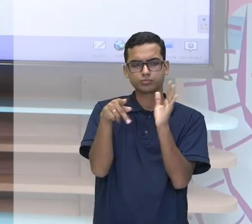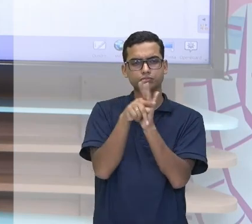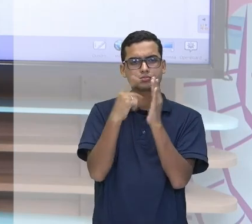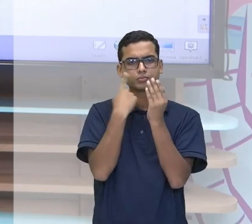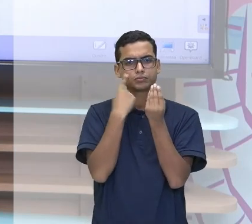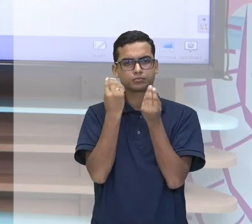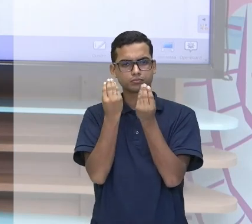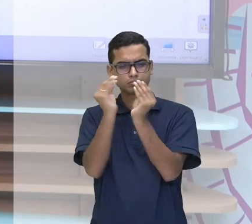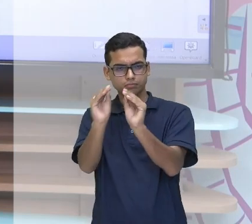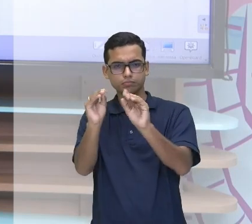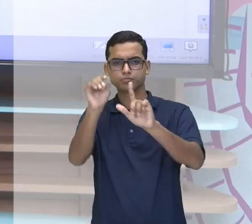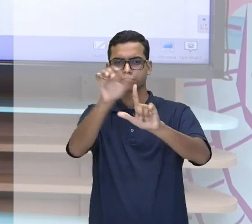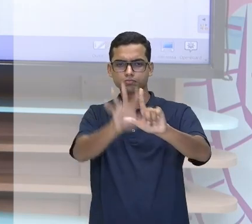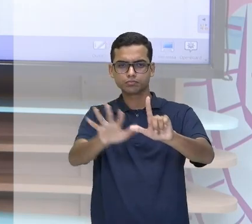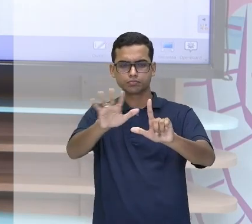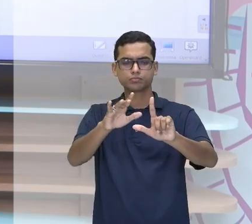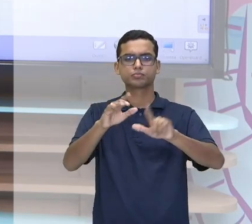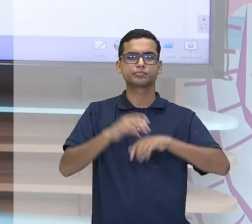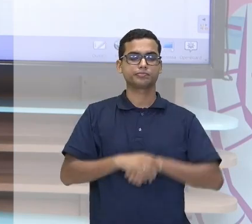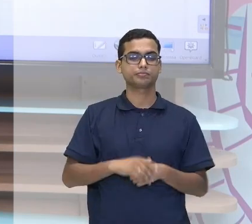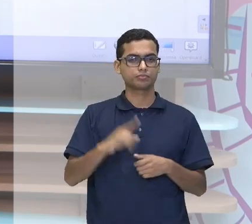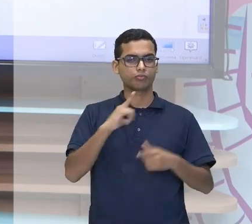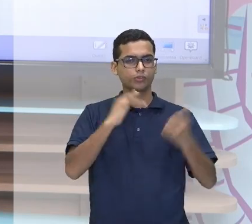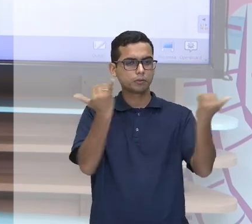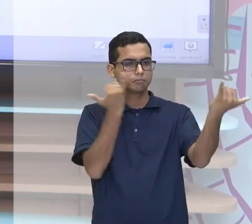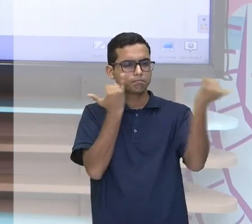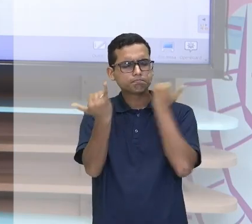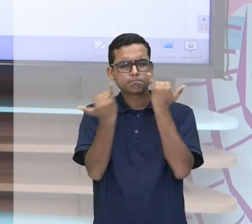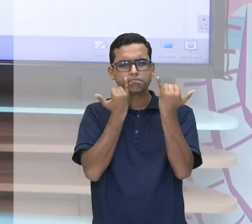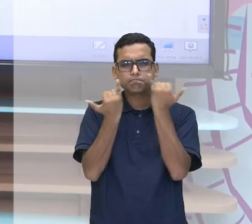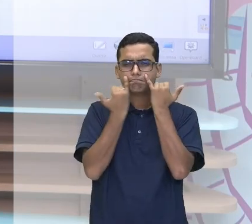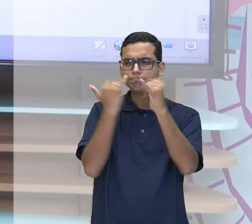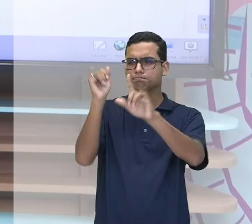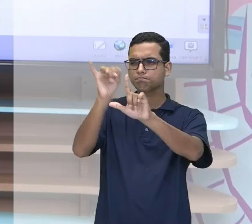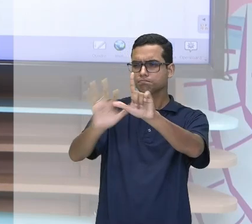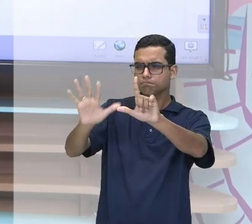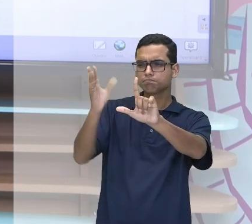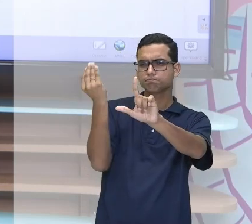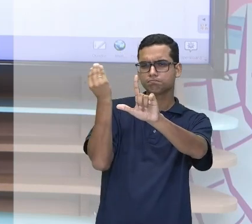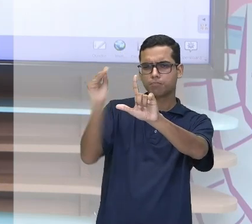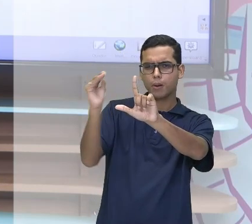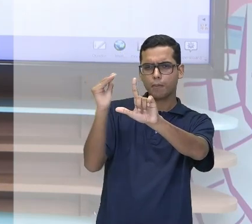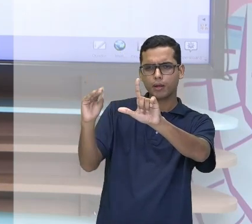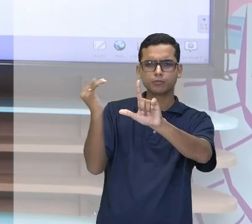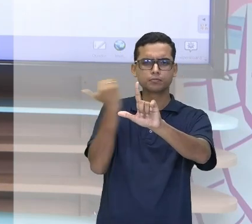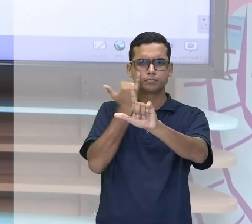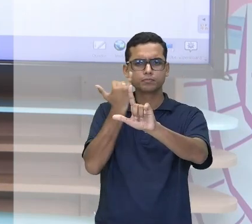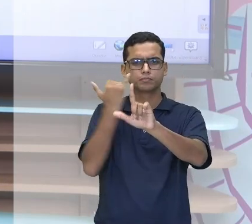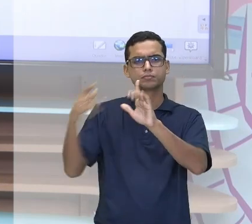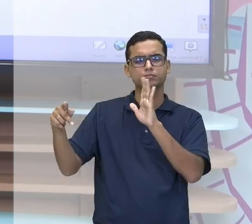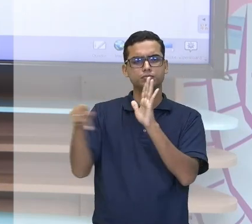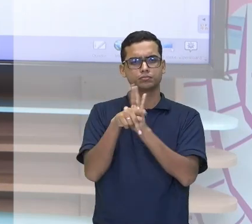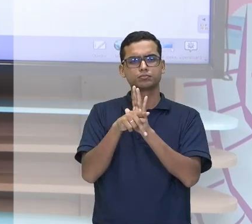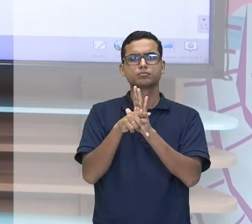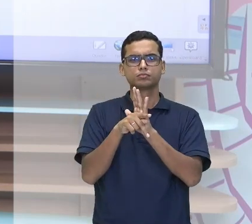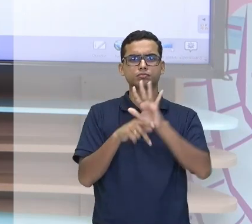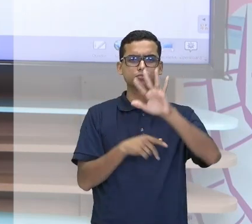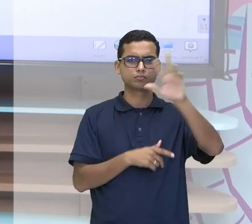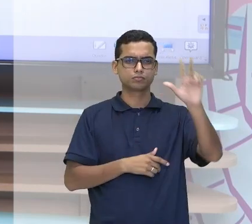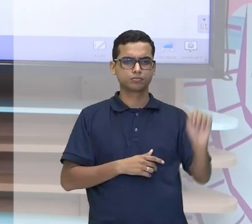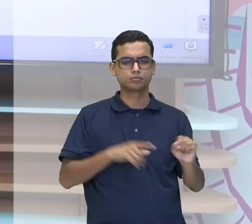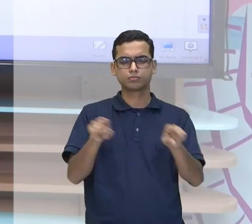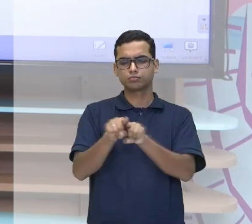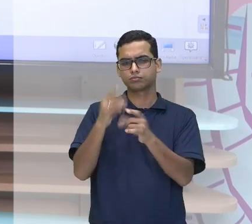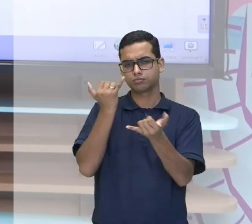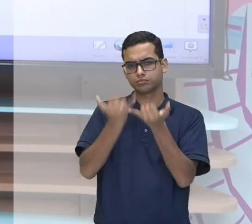superfície plana, onde eu vou colocar as informações ali, inserir as informações no mapa. Eu faço o mesmo com os gráficos. Eu vou